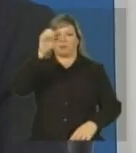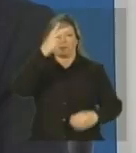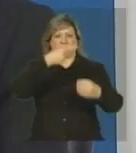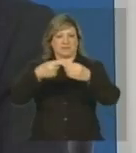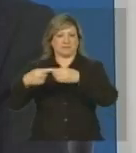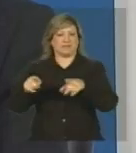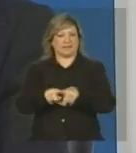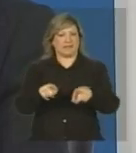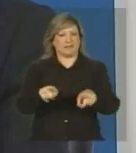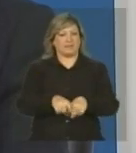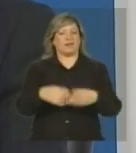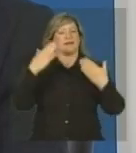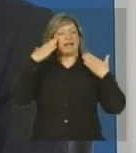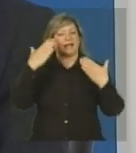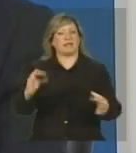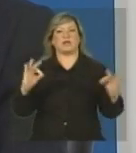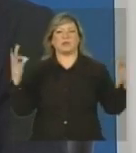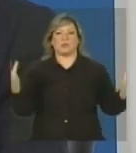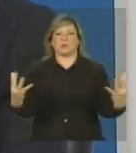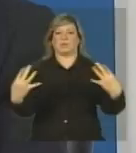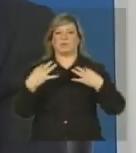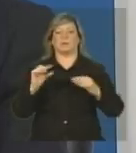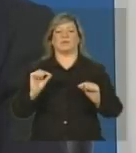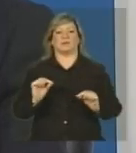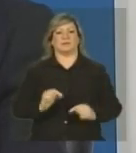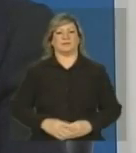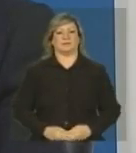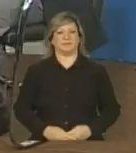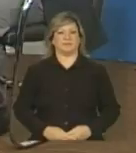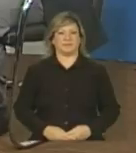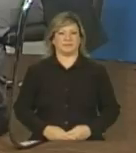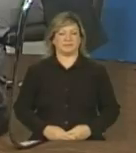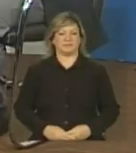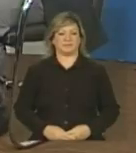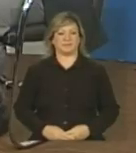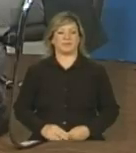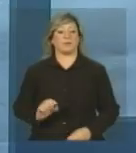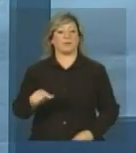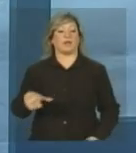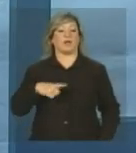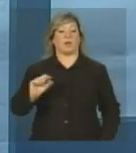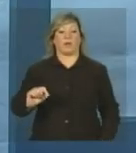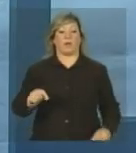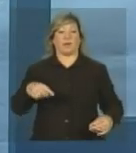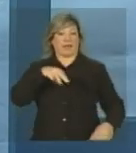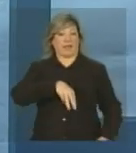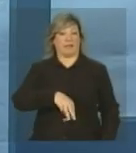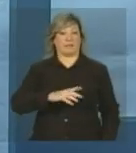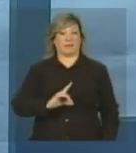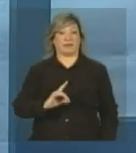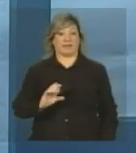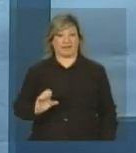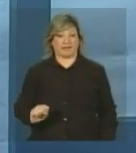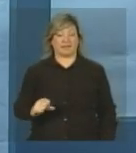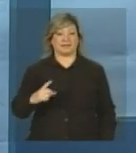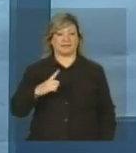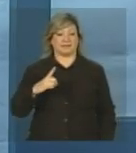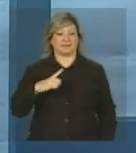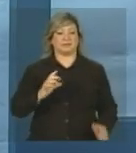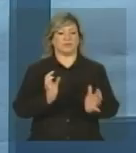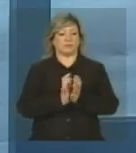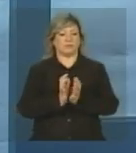a participação e a atenção de todos os telespectadores. Bom, o Ministério do Desenvolvimento Social e Combate à Fome conta